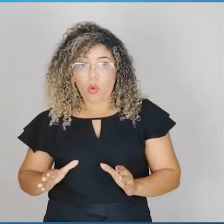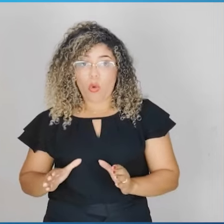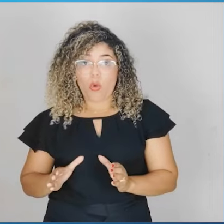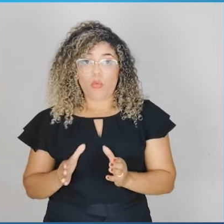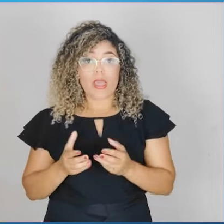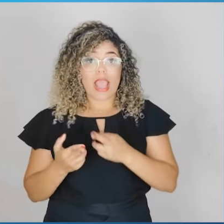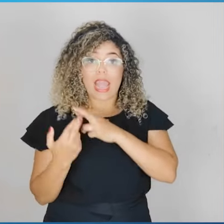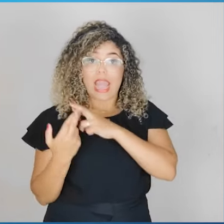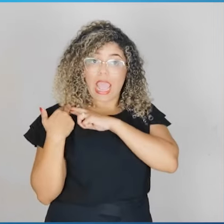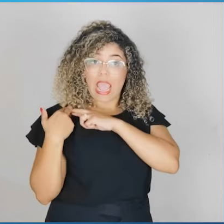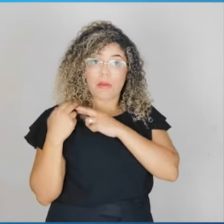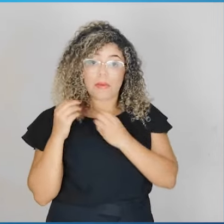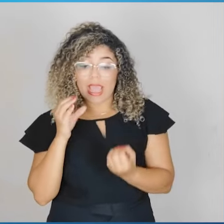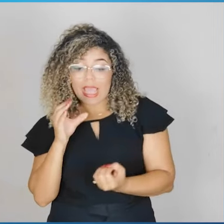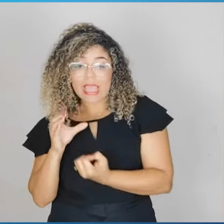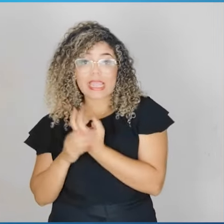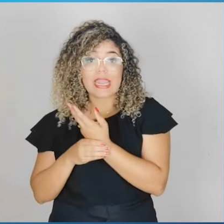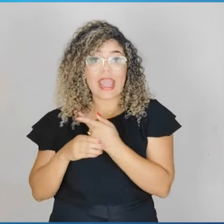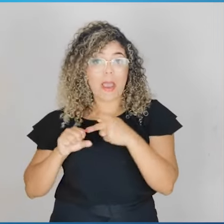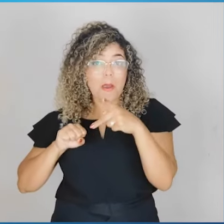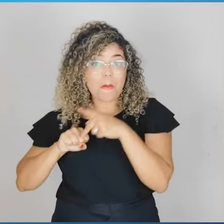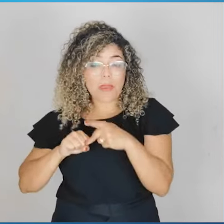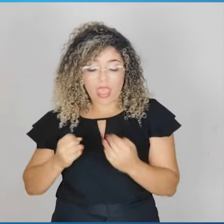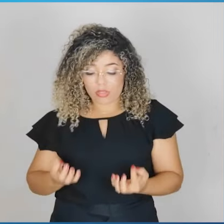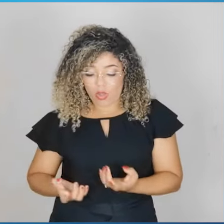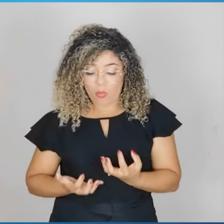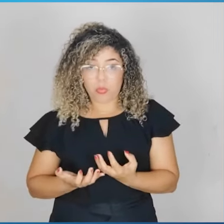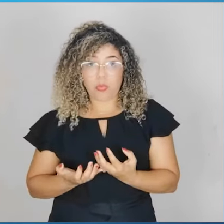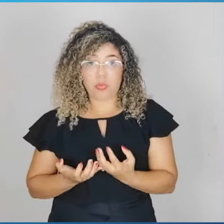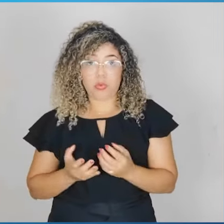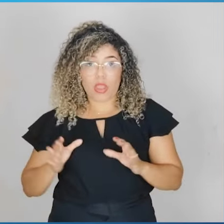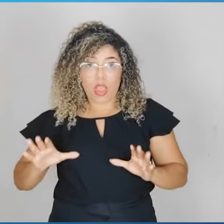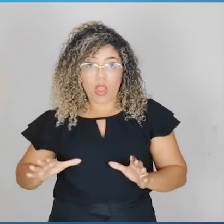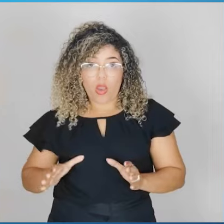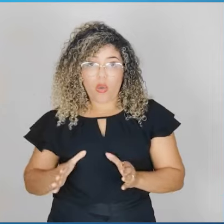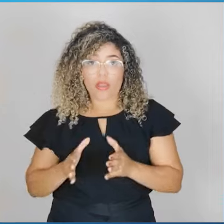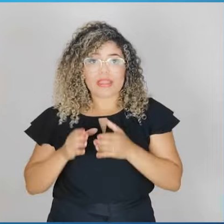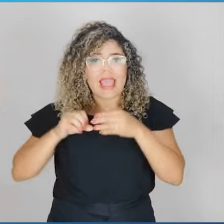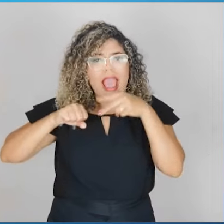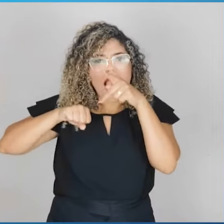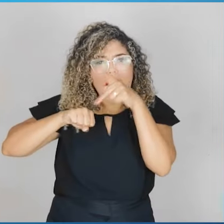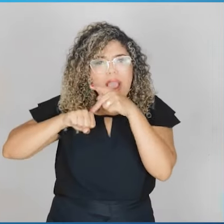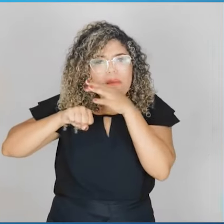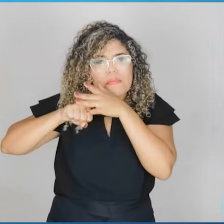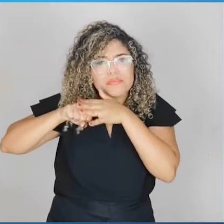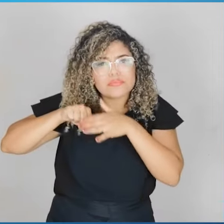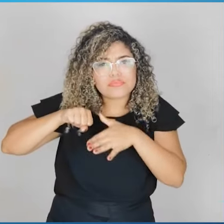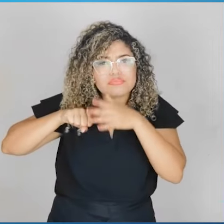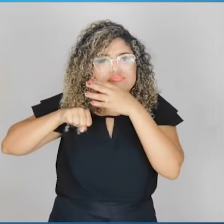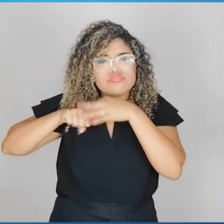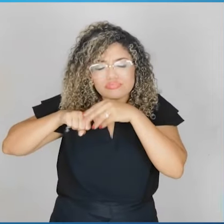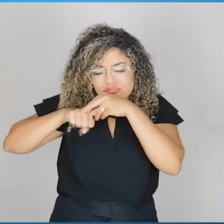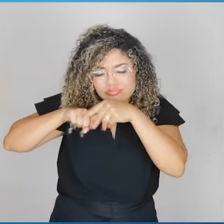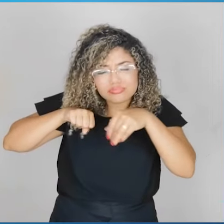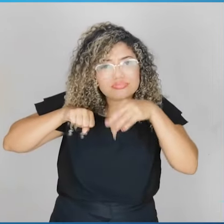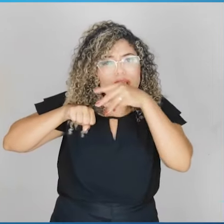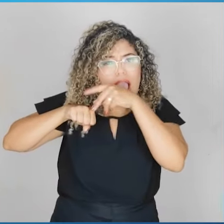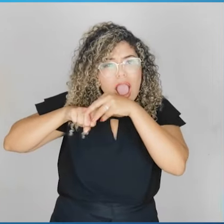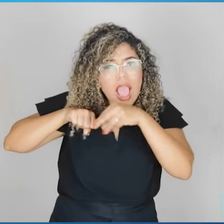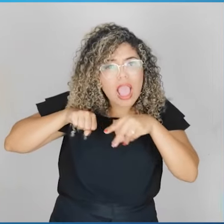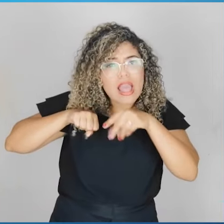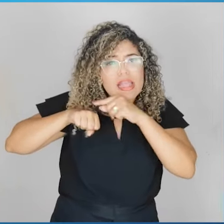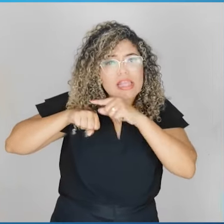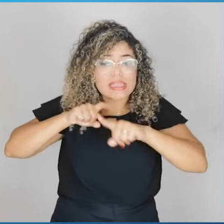pela formação da rocha magmática. Nós temos o desgaste dessa rocha, que pode ser tanto a magmática como a metamórfica, que vai dar origem à